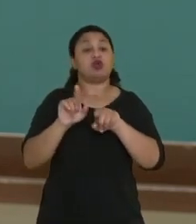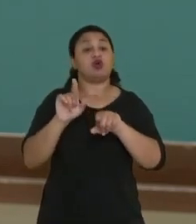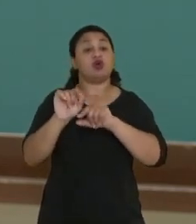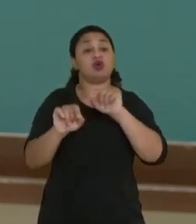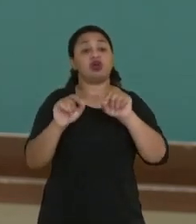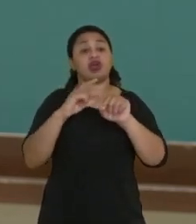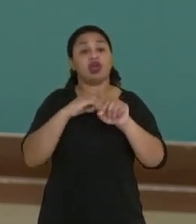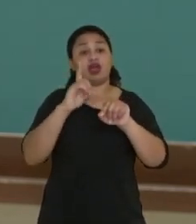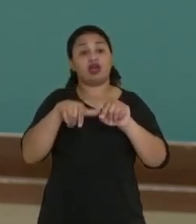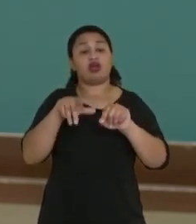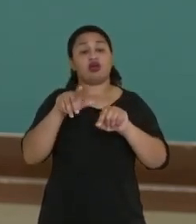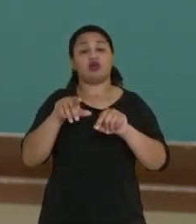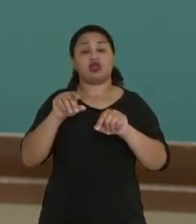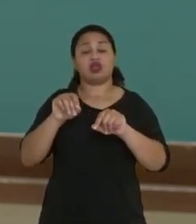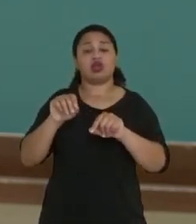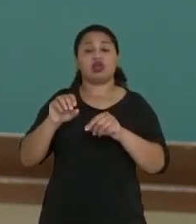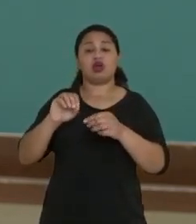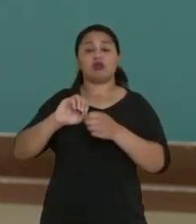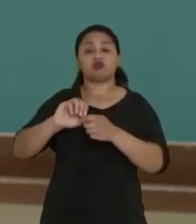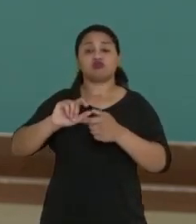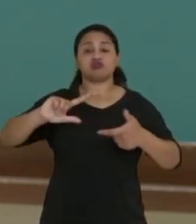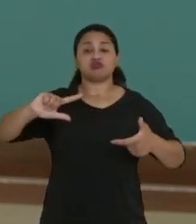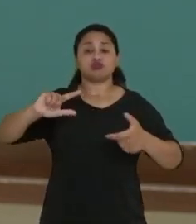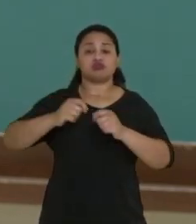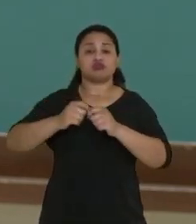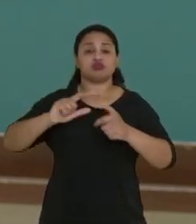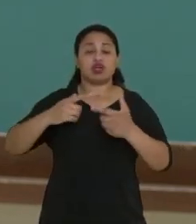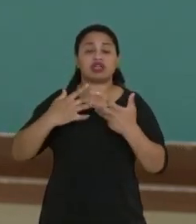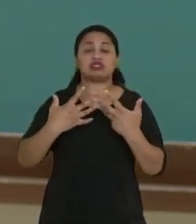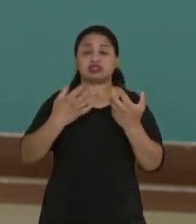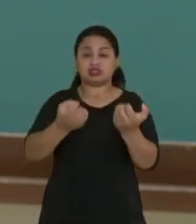o chamado polígono das secas. Se eu